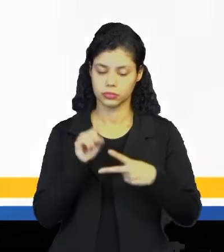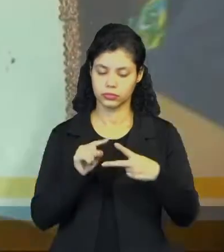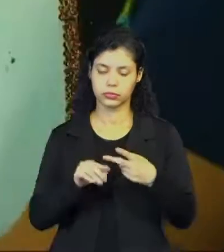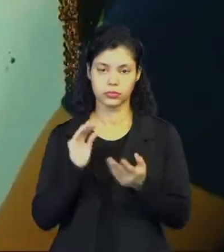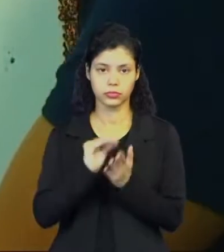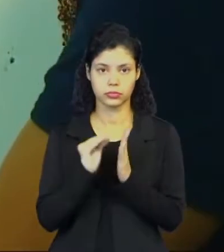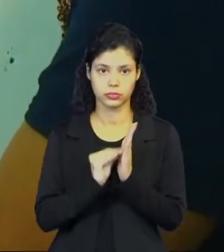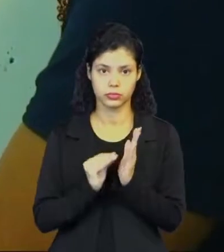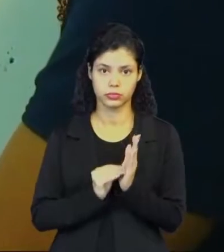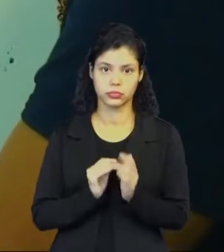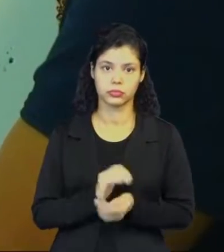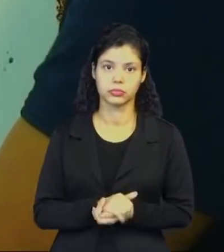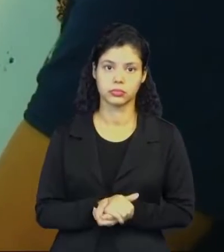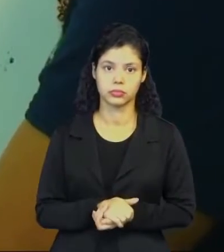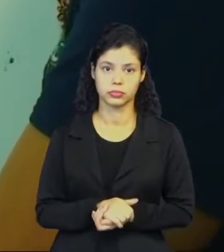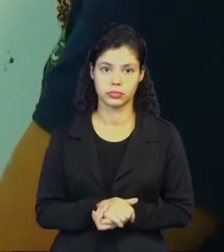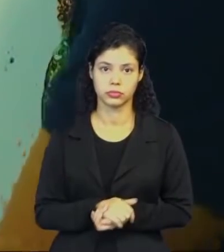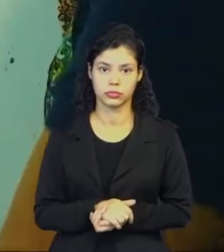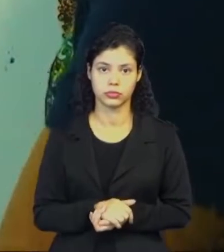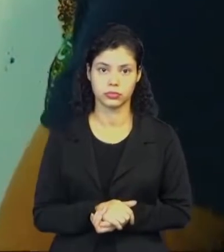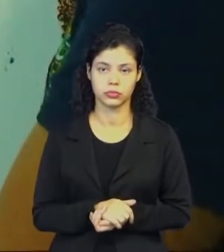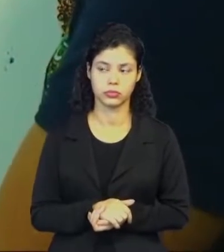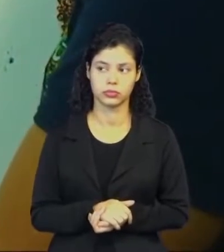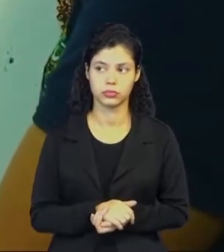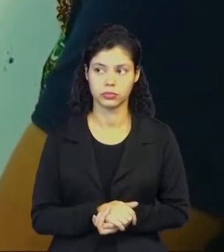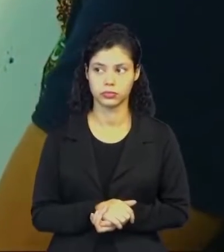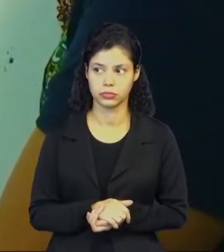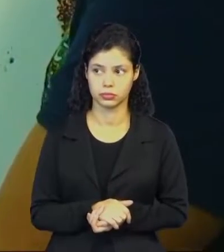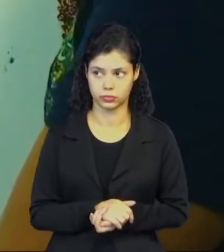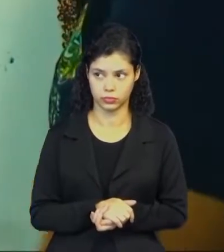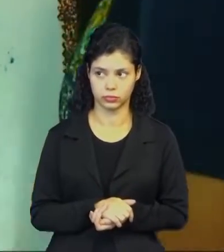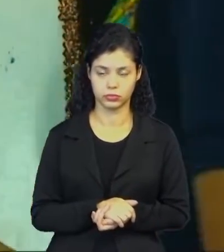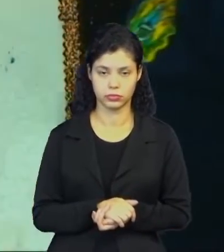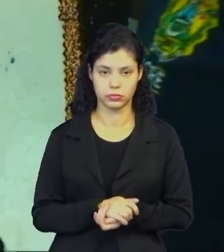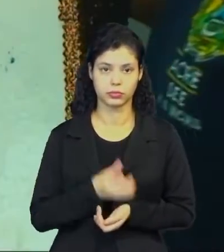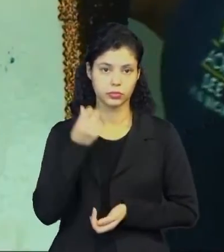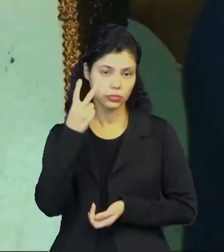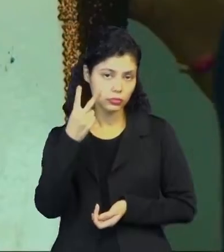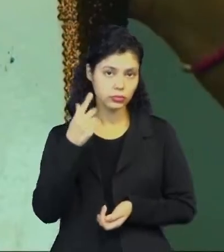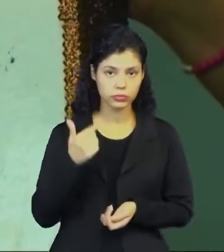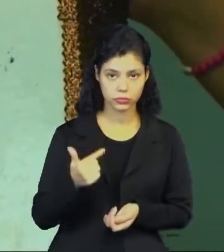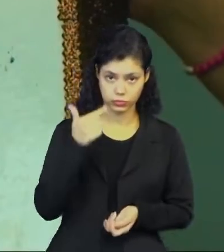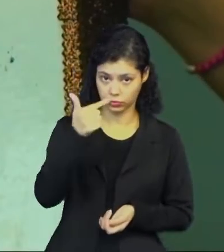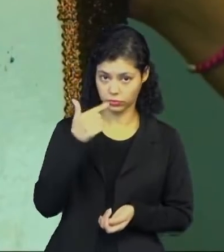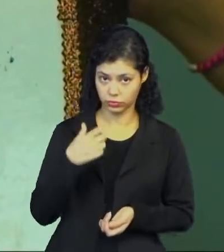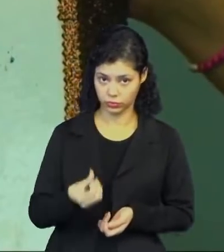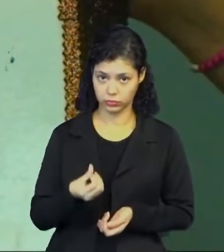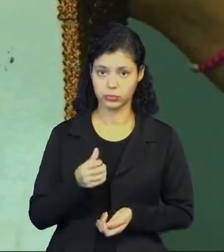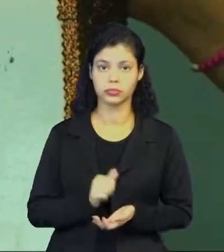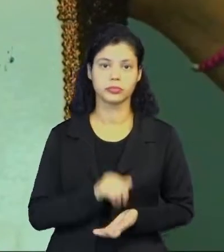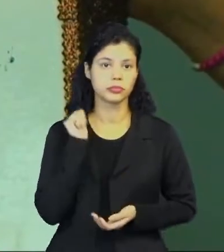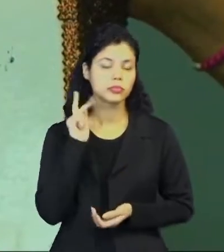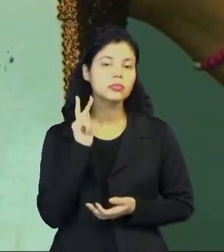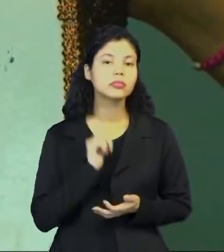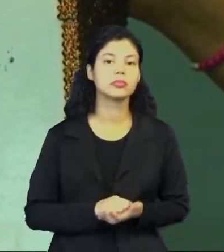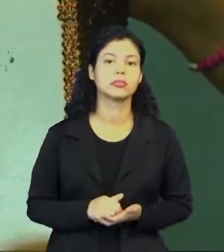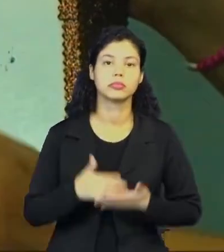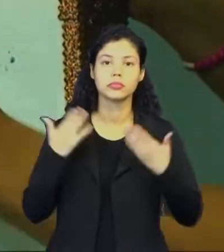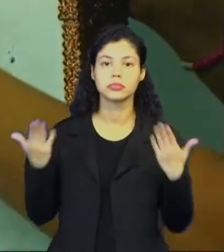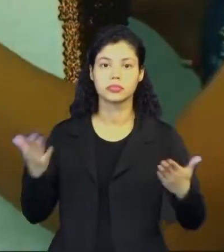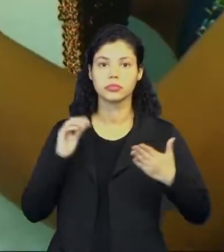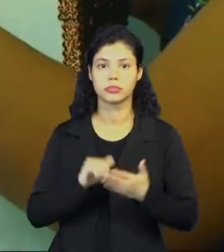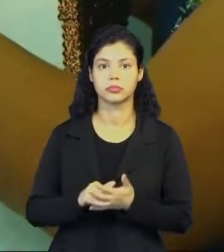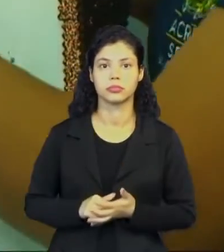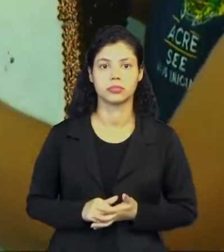que faltam. Vamos lá para a minha tabela, 2 e 6, ok? E